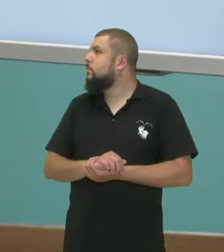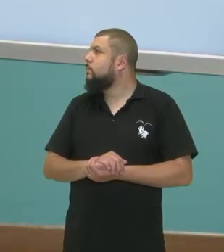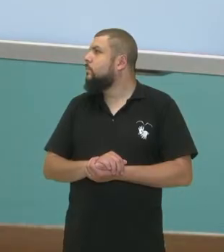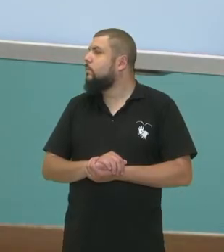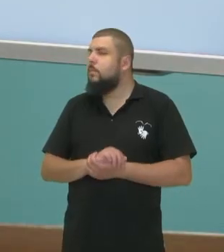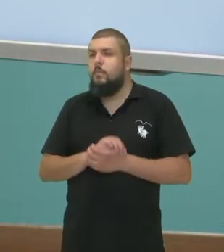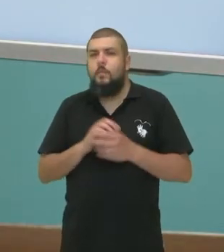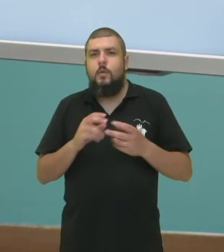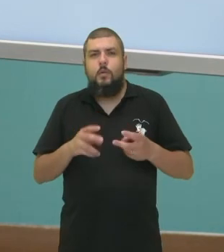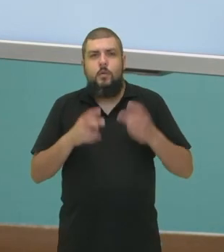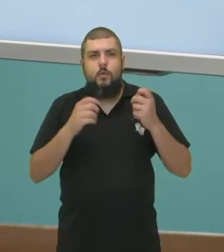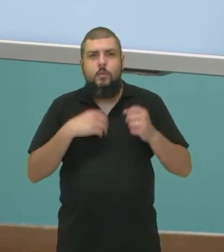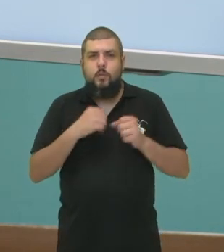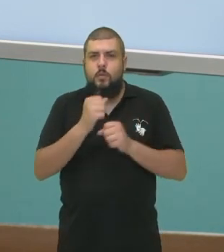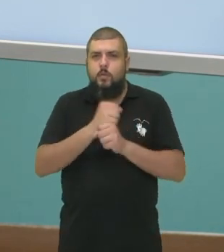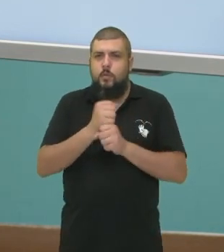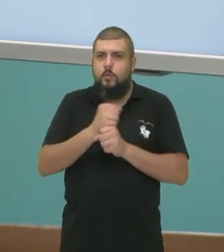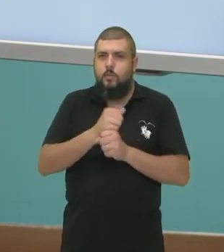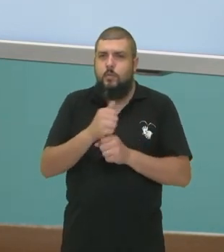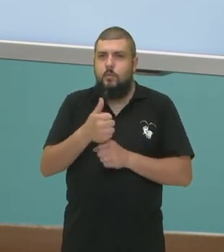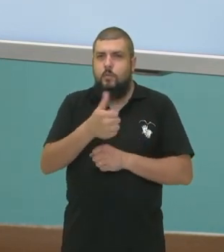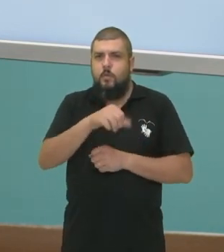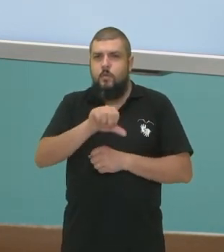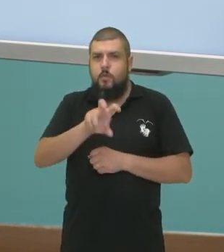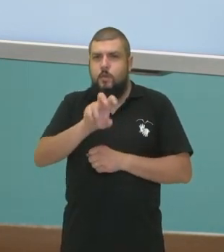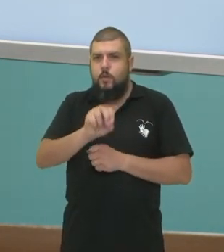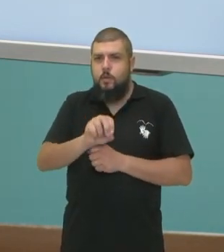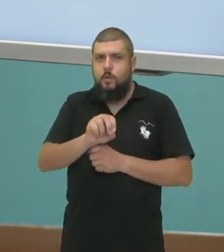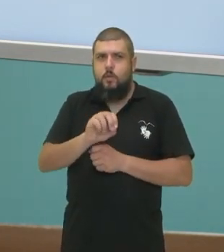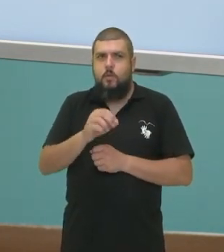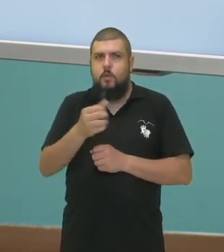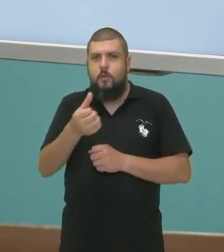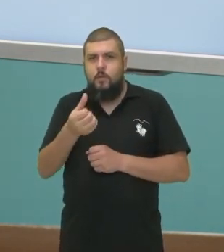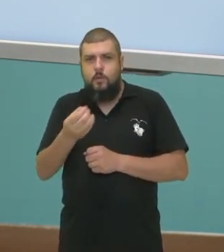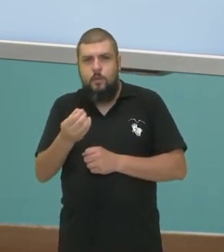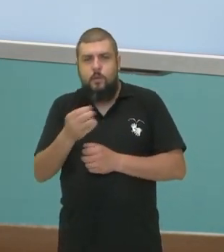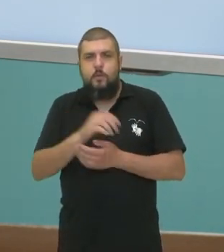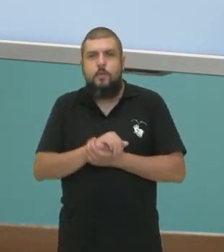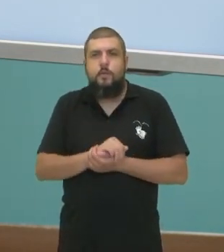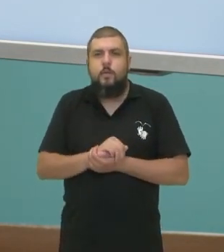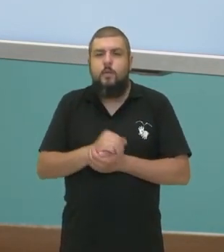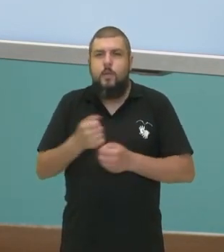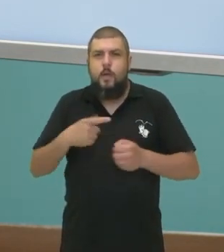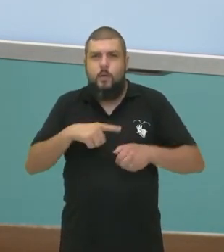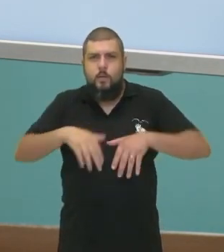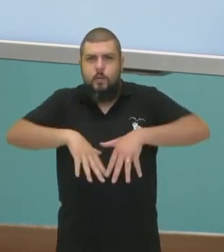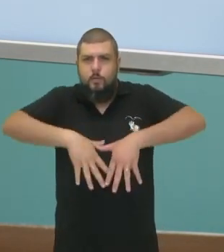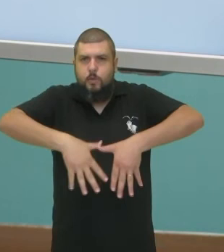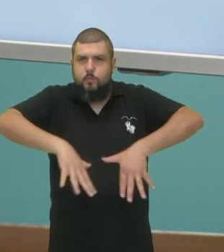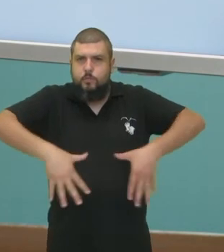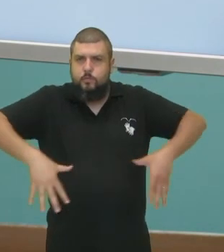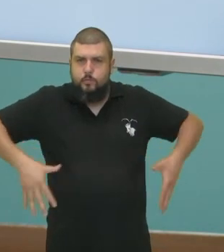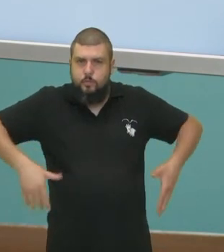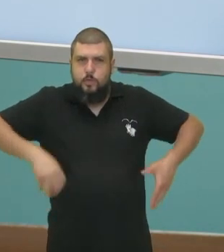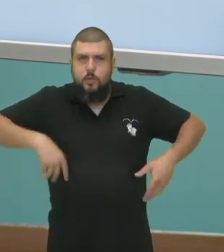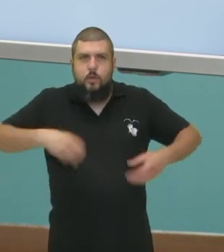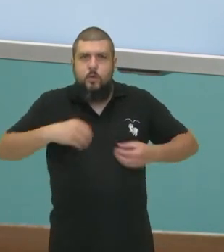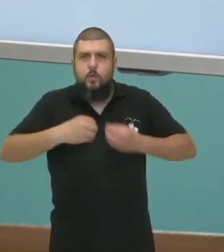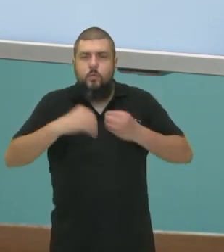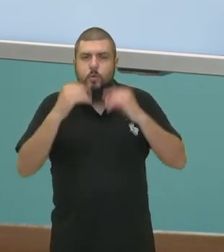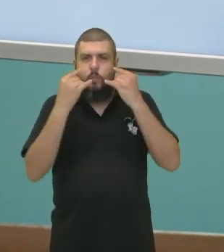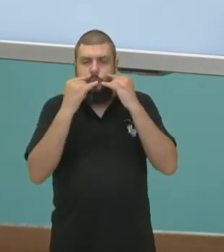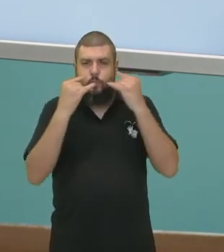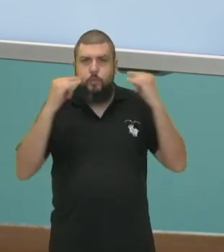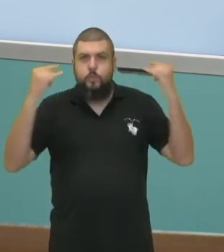de 50 e 60, mira, essas saias aqui, ou mini falda. O que é mini falda? É mini saia. Uma roupa brilhante,